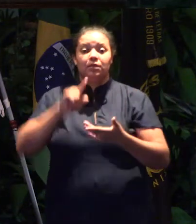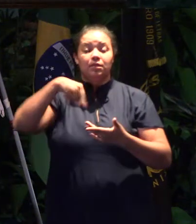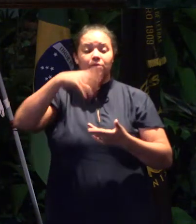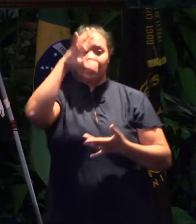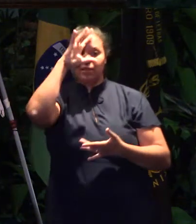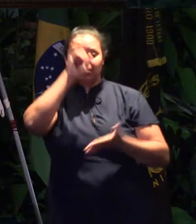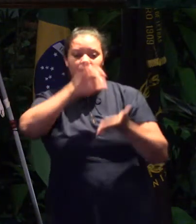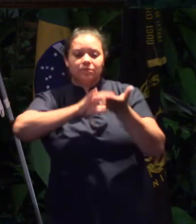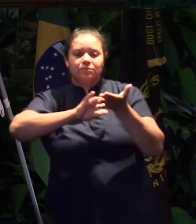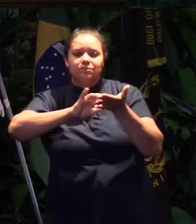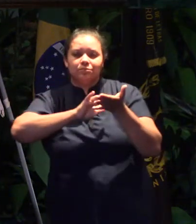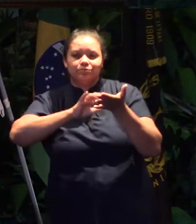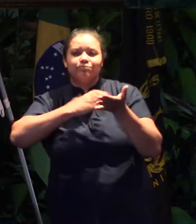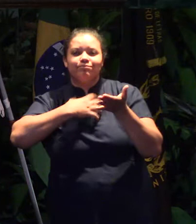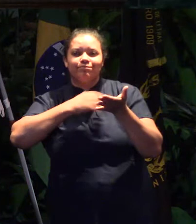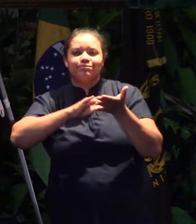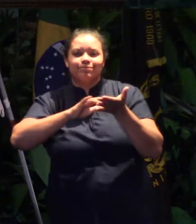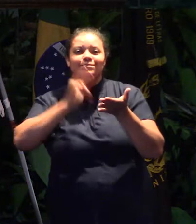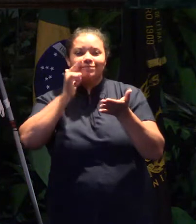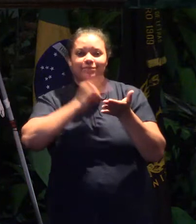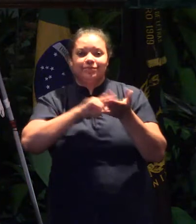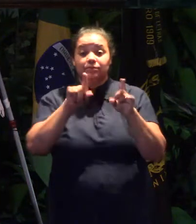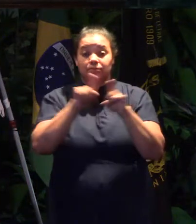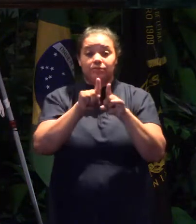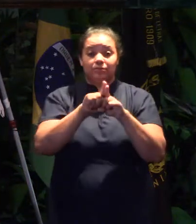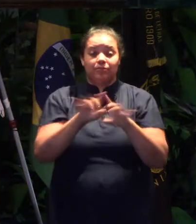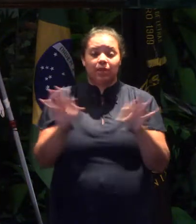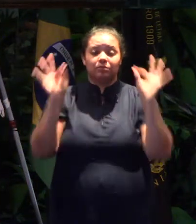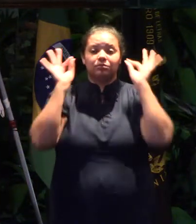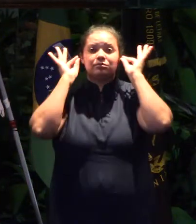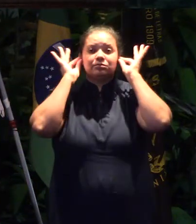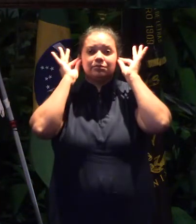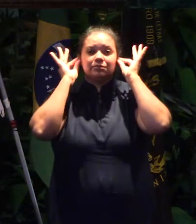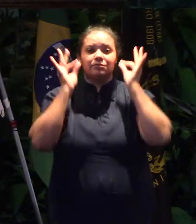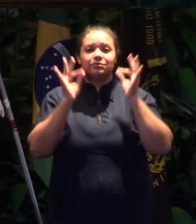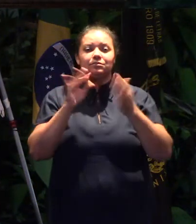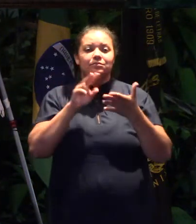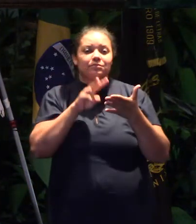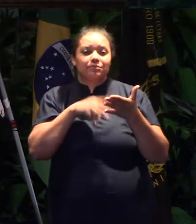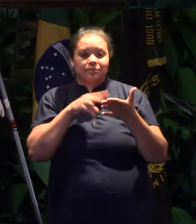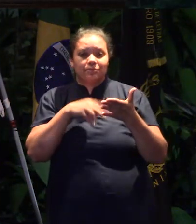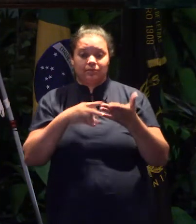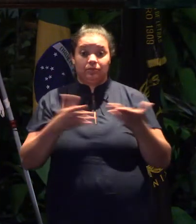livros gravados em todo tipo de mídia, e, hoje em dia, leio primordialmente livros digitais.